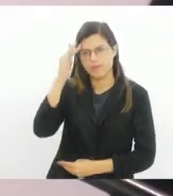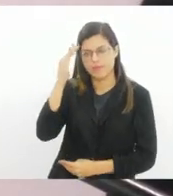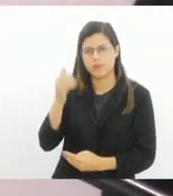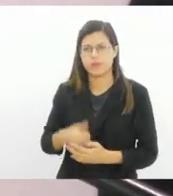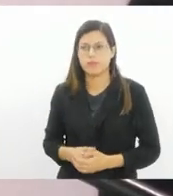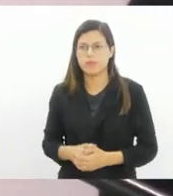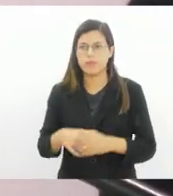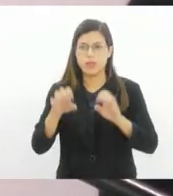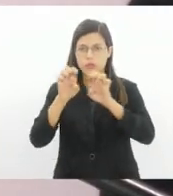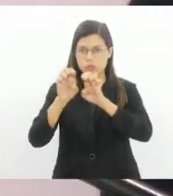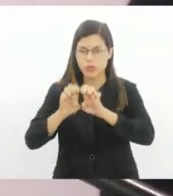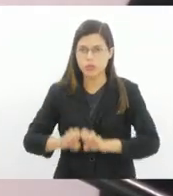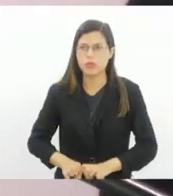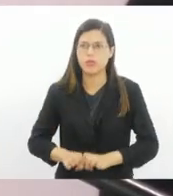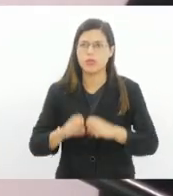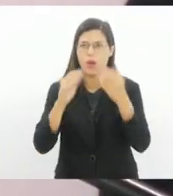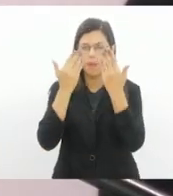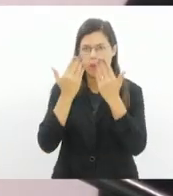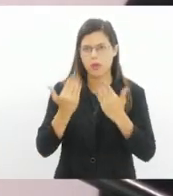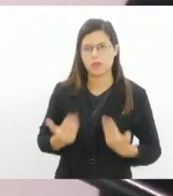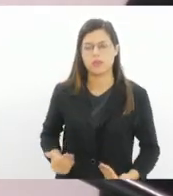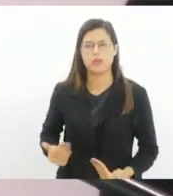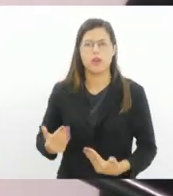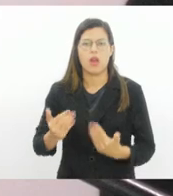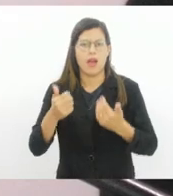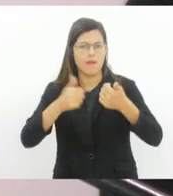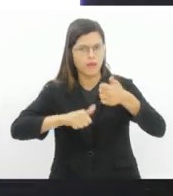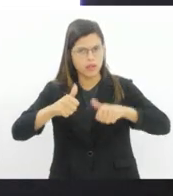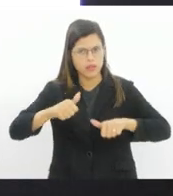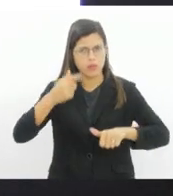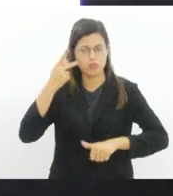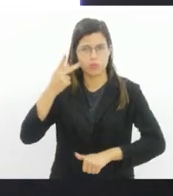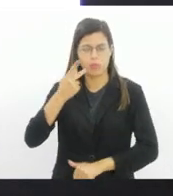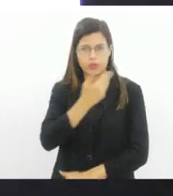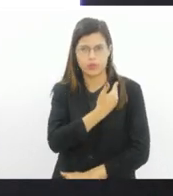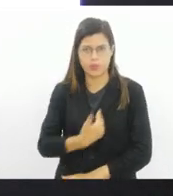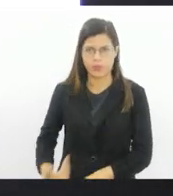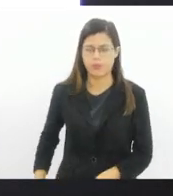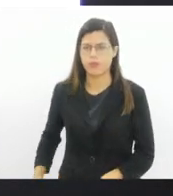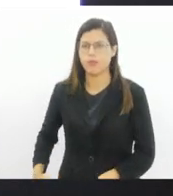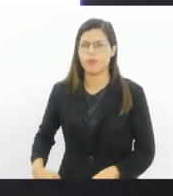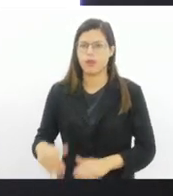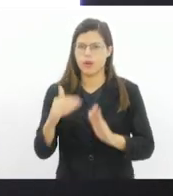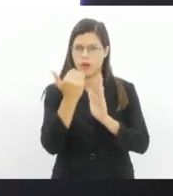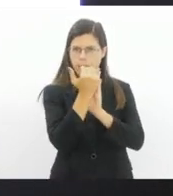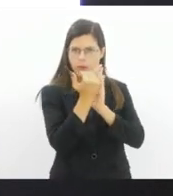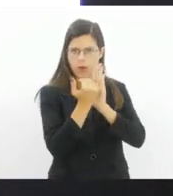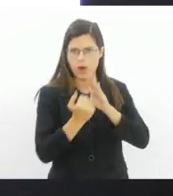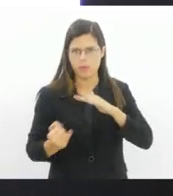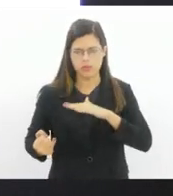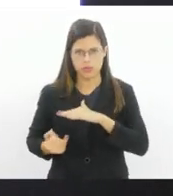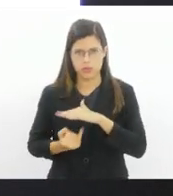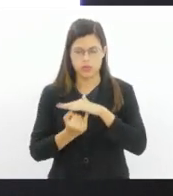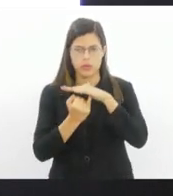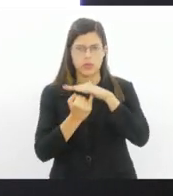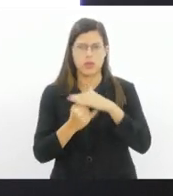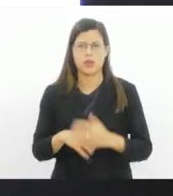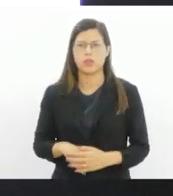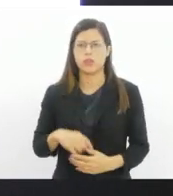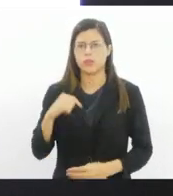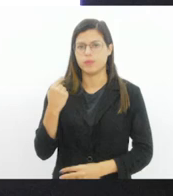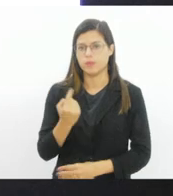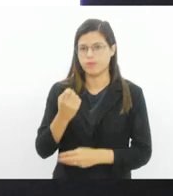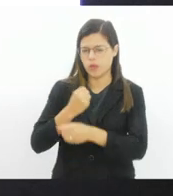Estruturação, monitoramento, avaliação de políticas públicas e programas, né, institucionais. A gente, desde